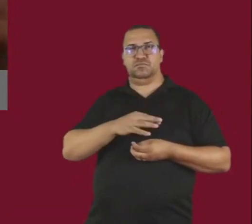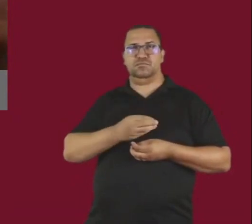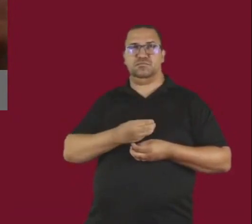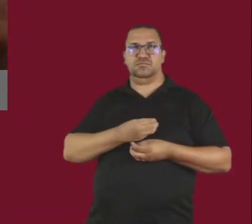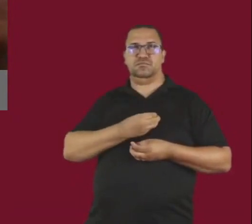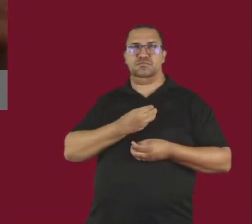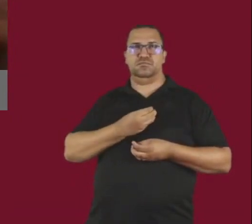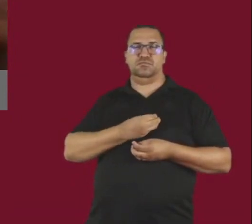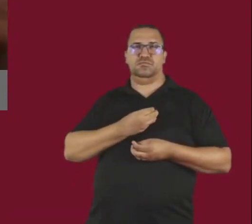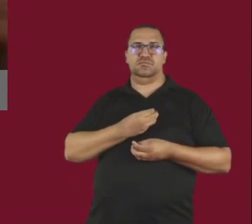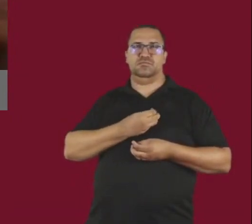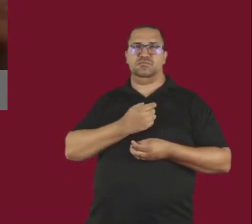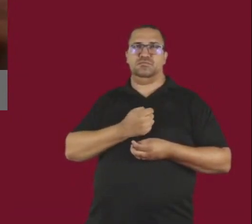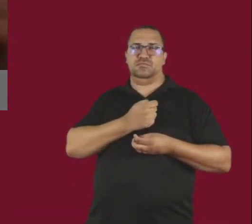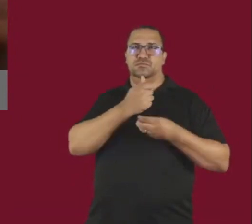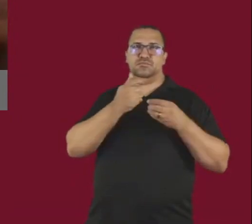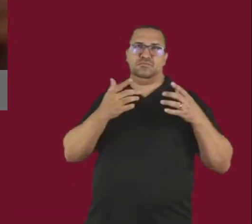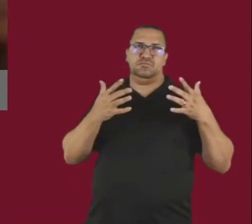mundo